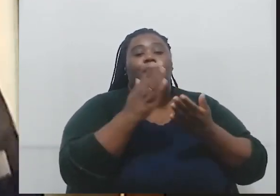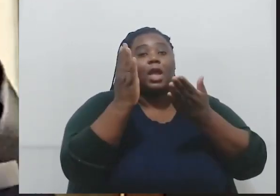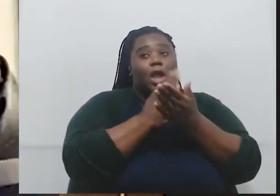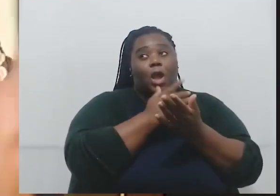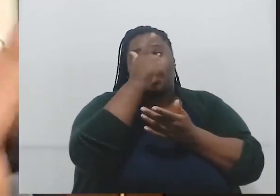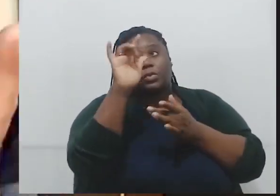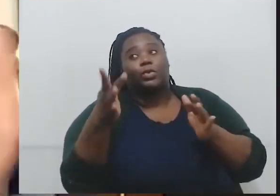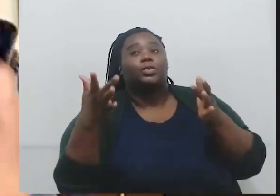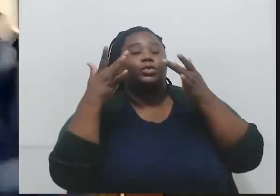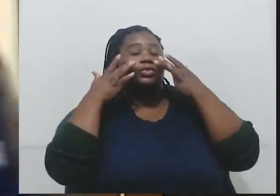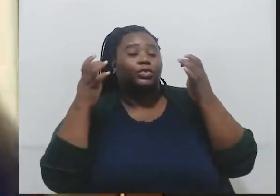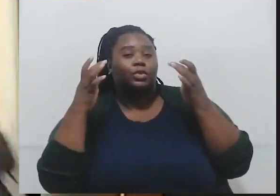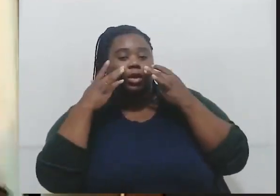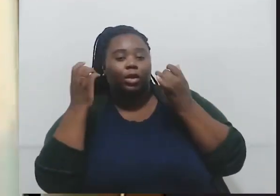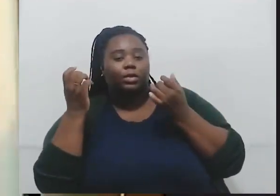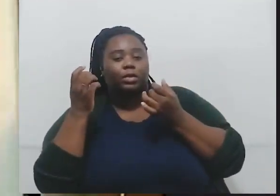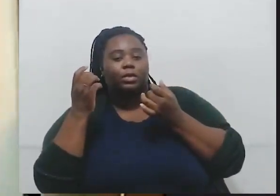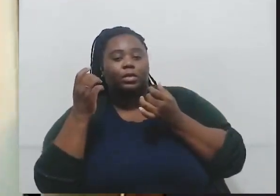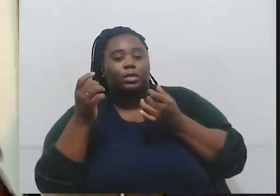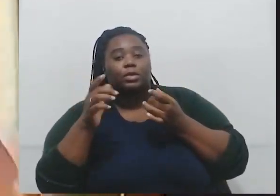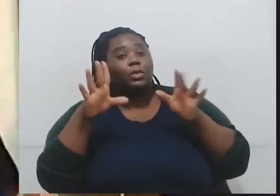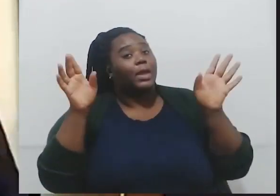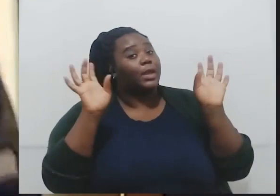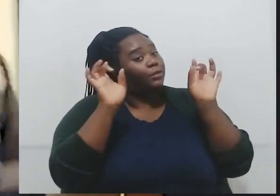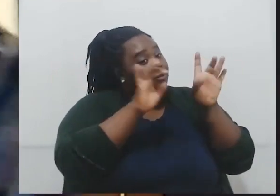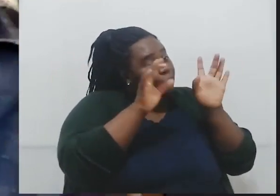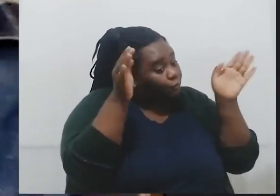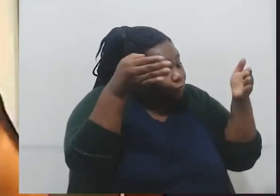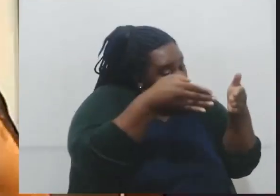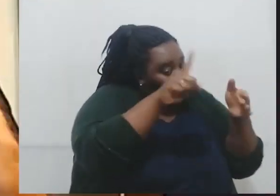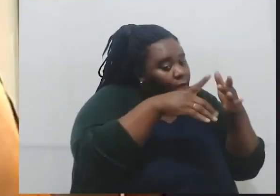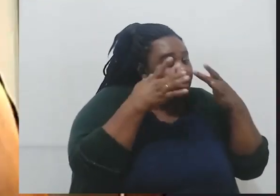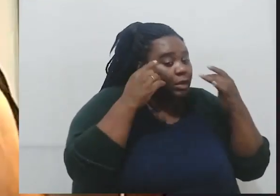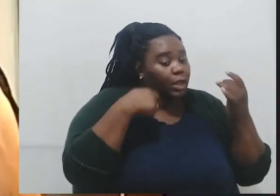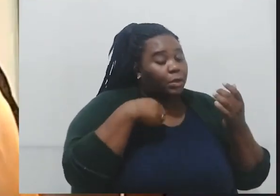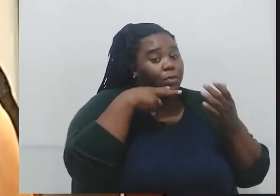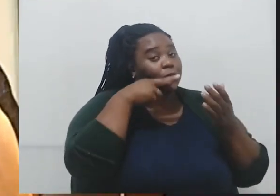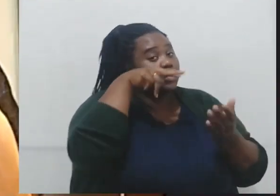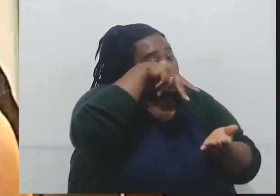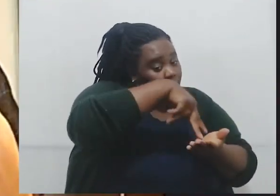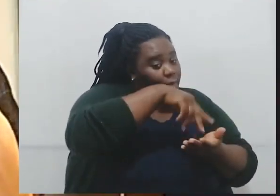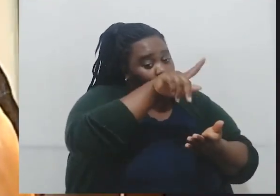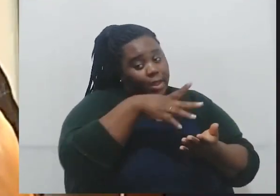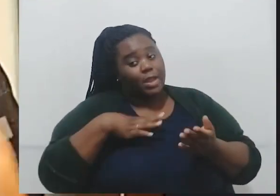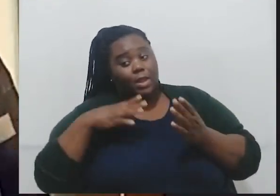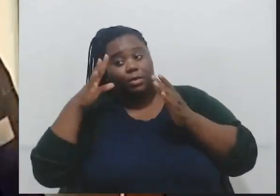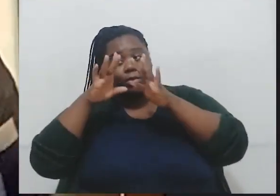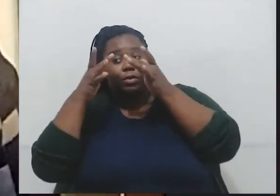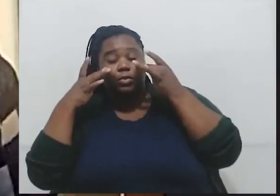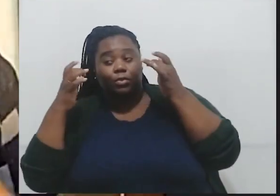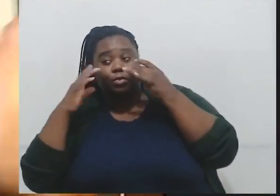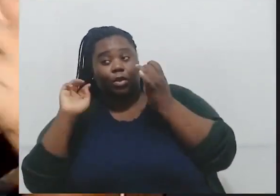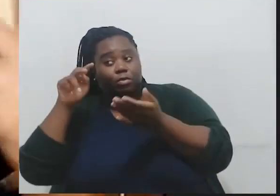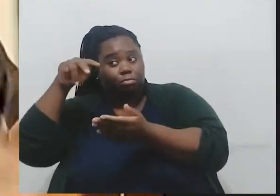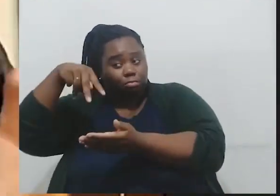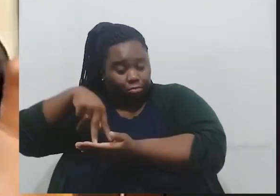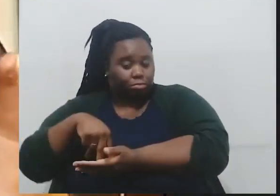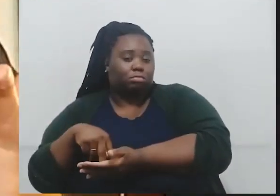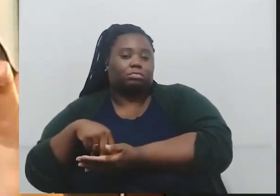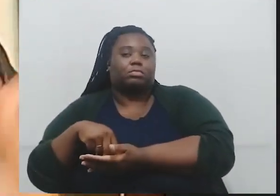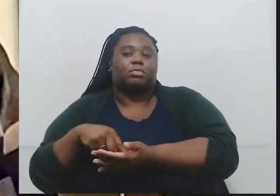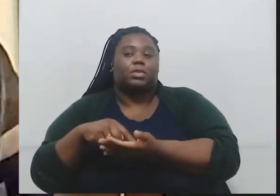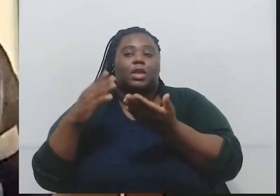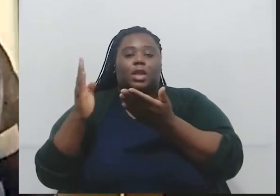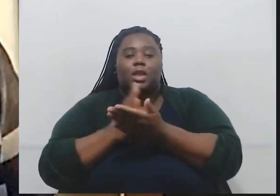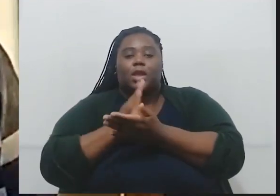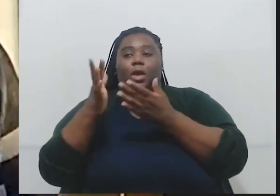do teatro, não, está falando dos levantes. Eu que estou falando do teatro como um levante. Em algum teatro, essas pessoas se colocam de